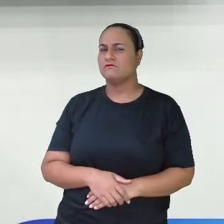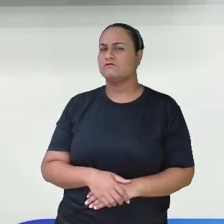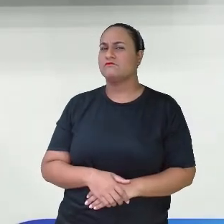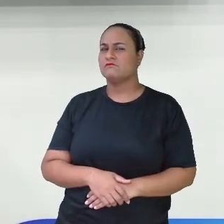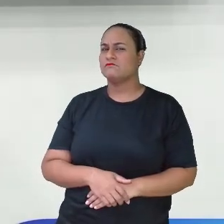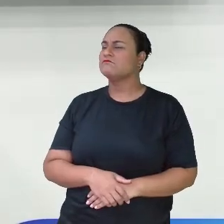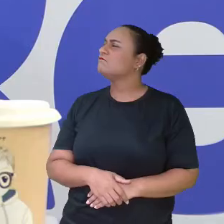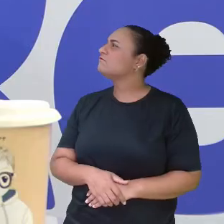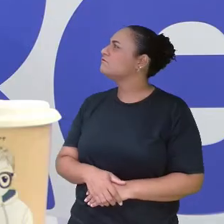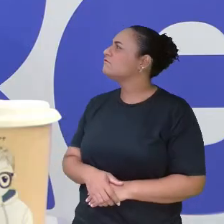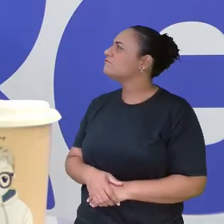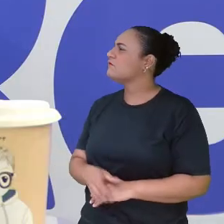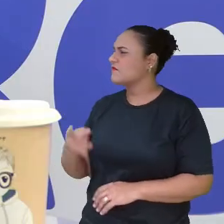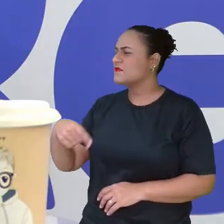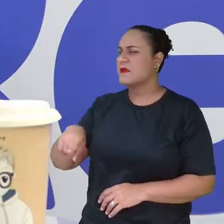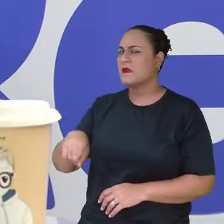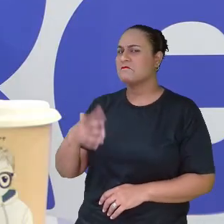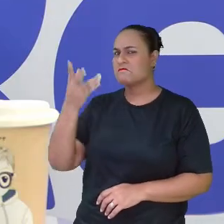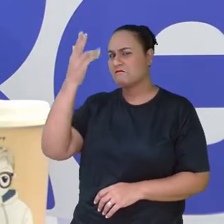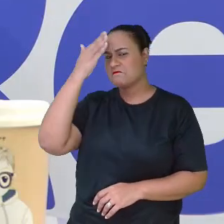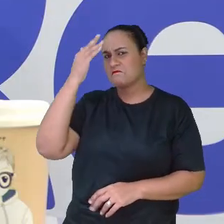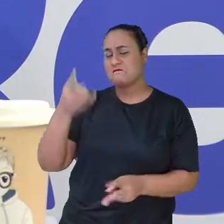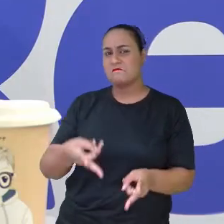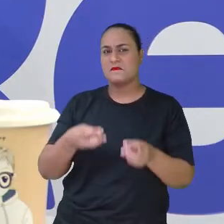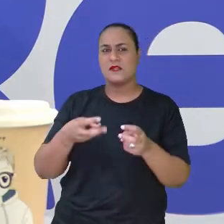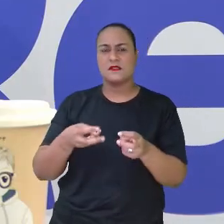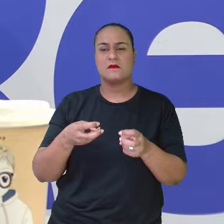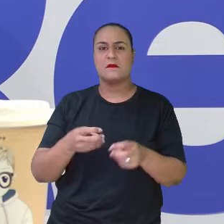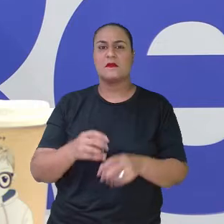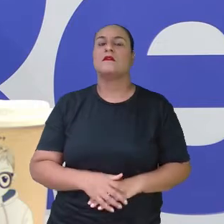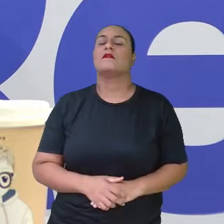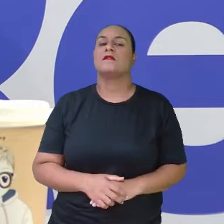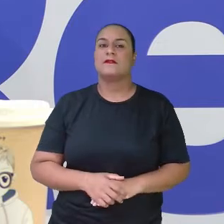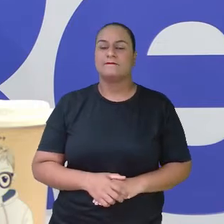Márcia, essas palavras? Será que você percebeu isso? Ah, que